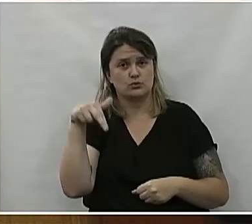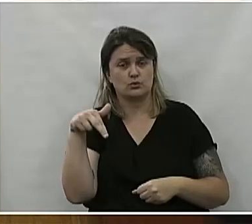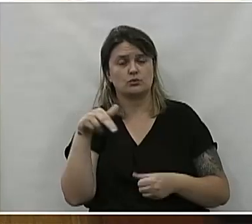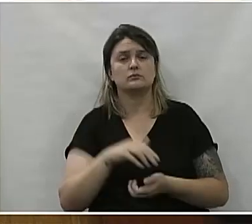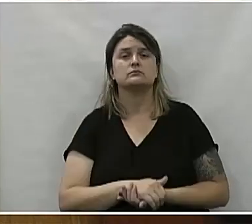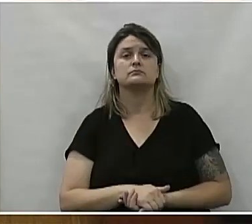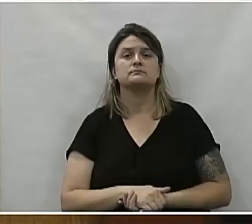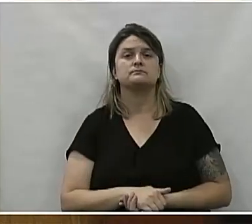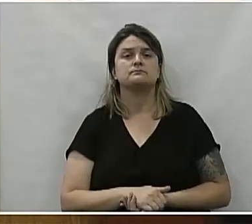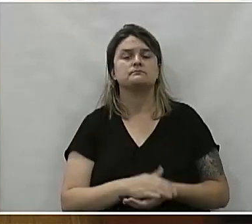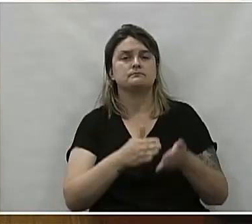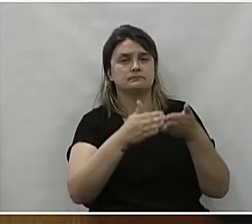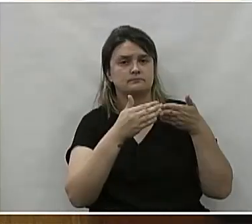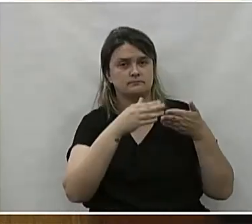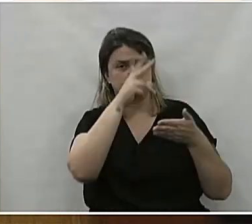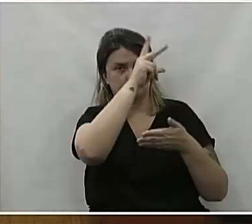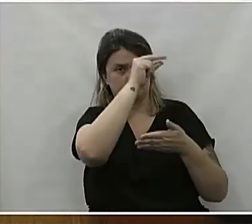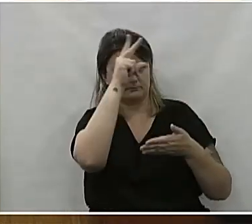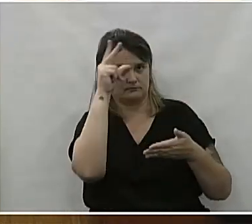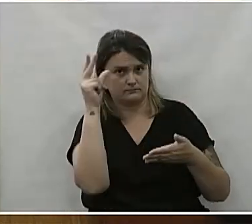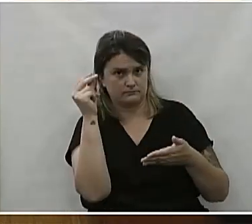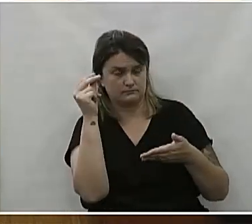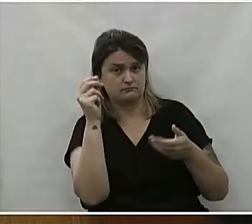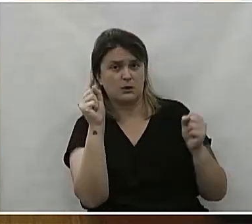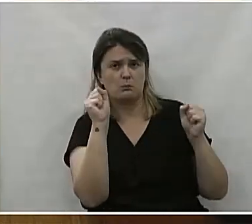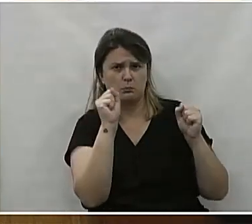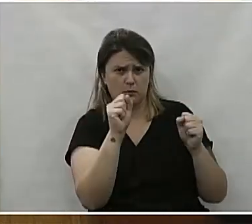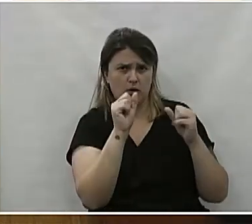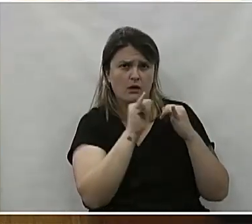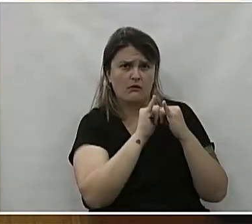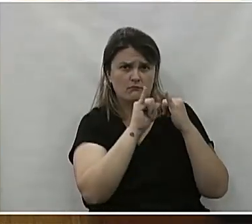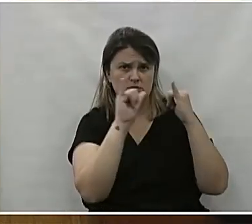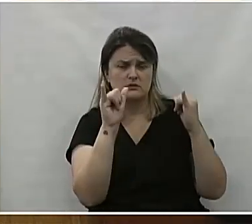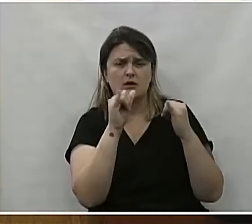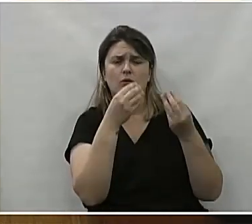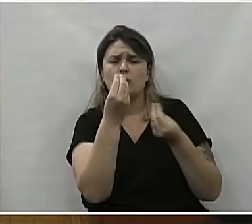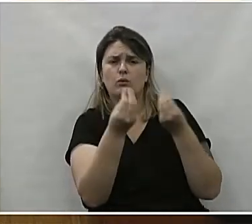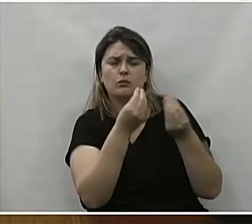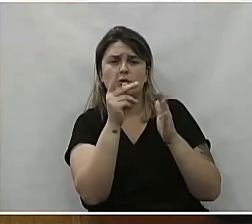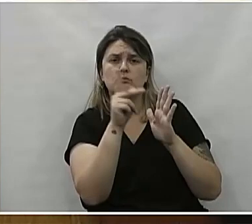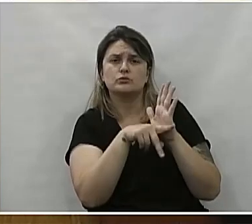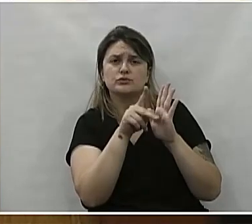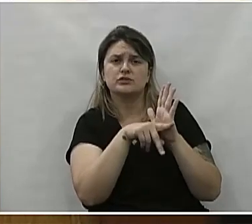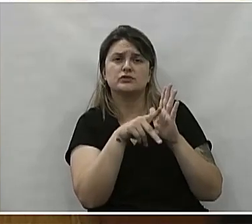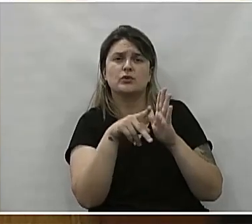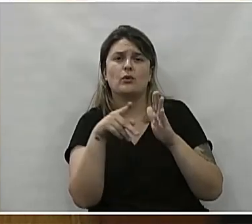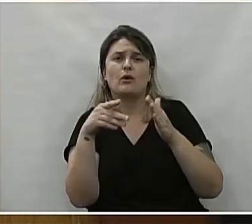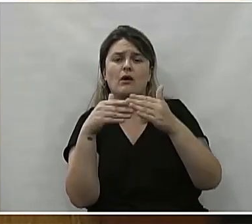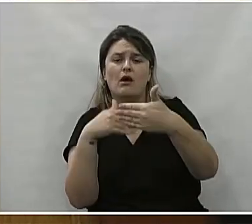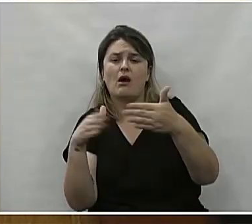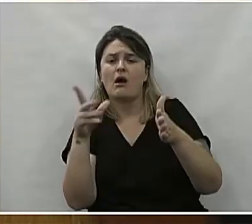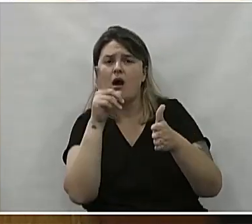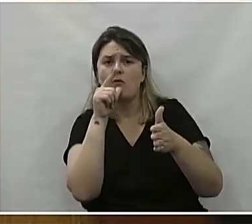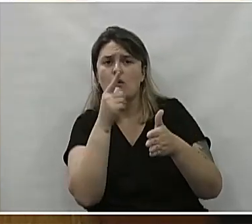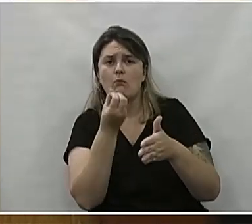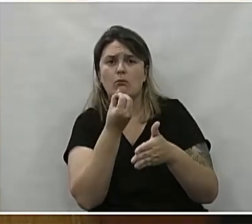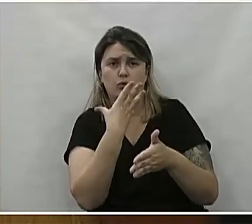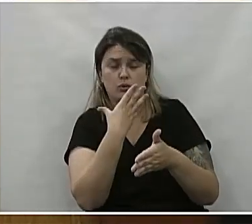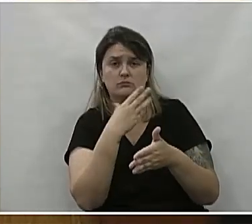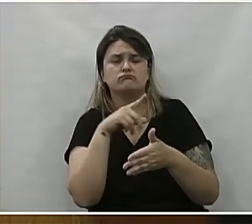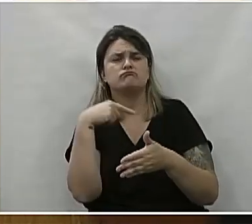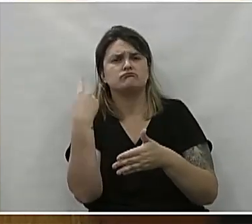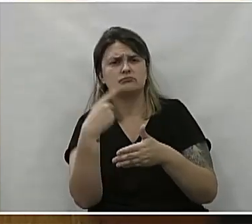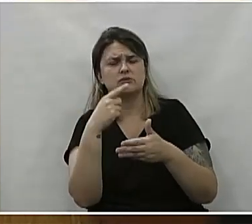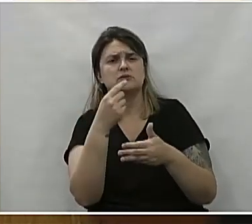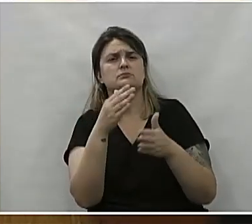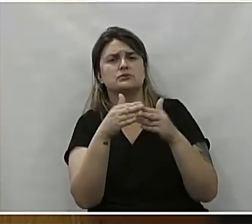Luiz Cardoso Ao Poder Executivo Municipal Para que possa informar qual a situação do programa Caixa de Água Boa Justificativa Após